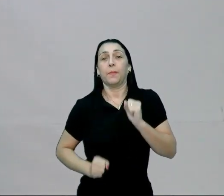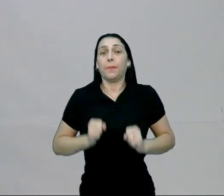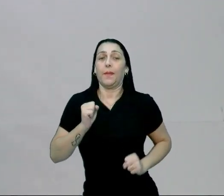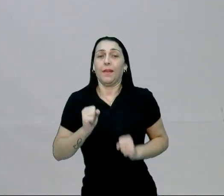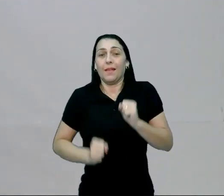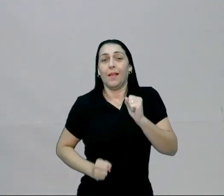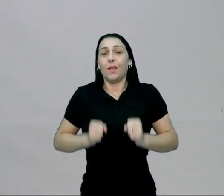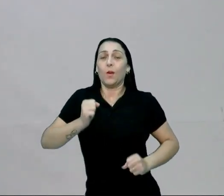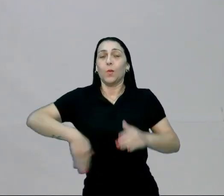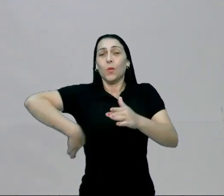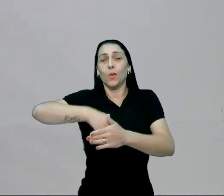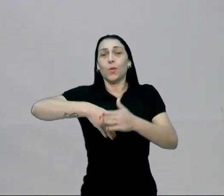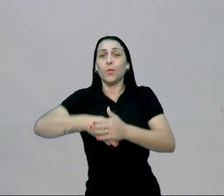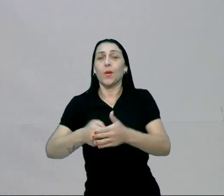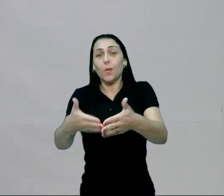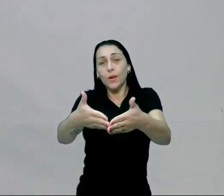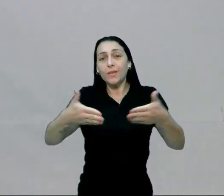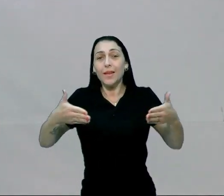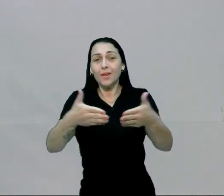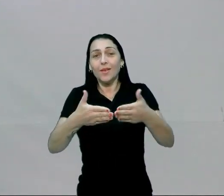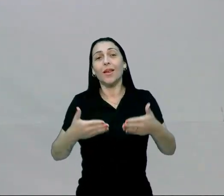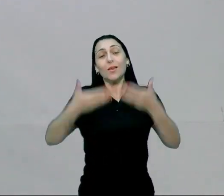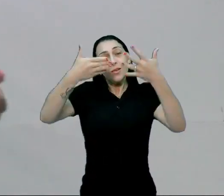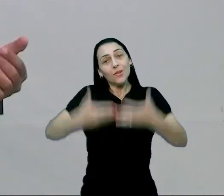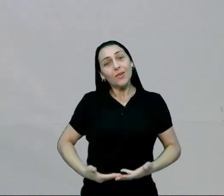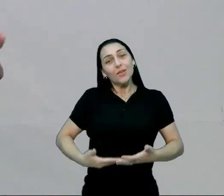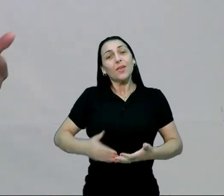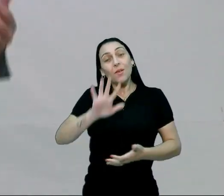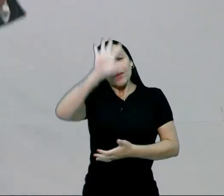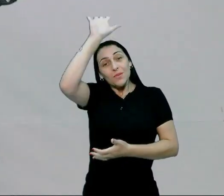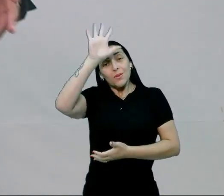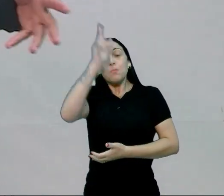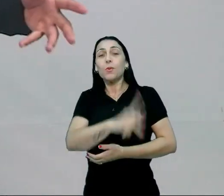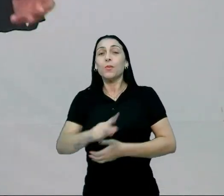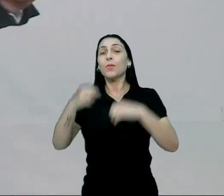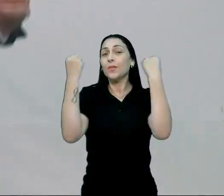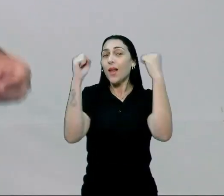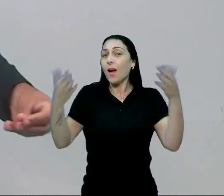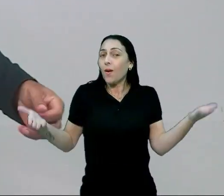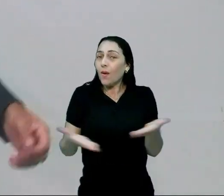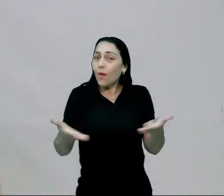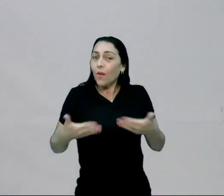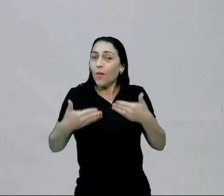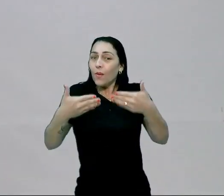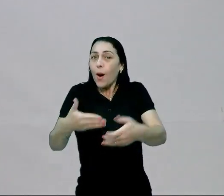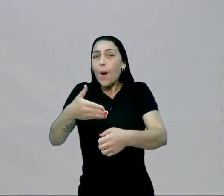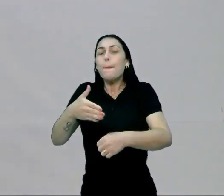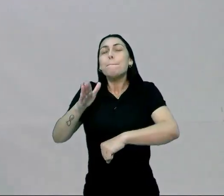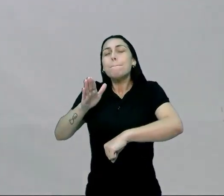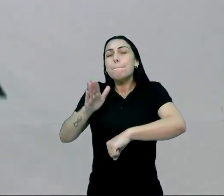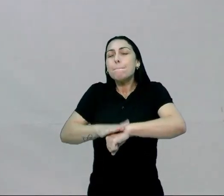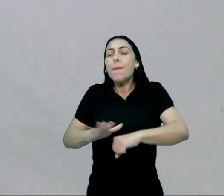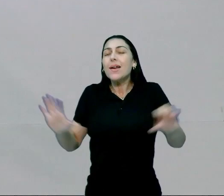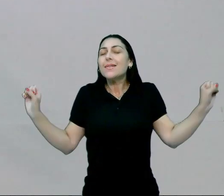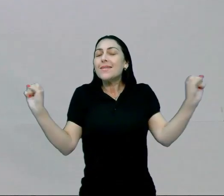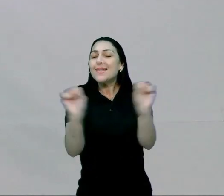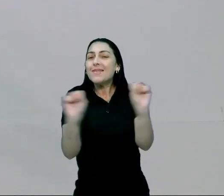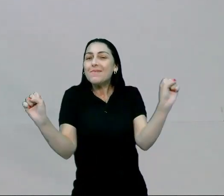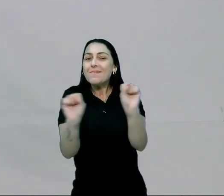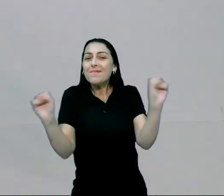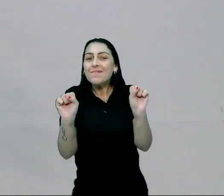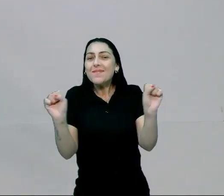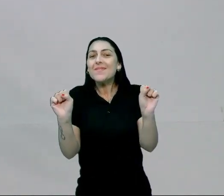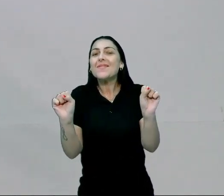Jogador caro passando, com licença, com licença. Eu sou André Vasconcelos, professor de Educação Física, e agora chegou o mais amado, o